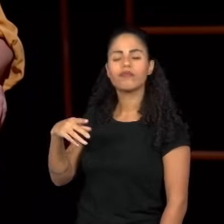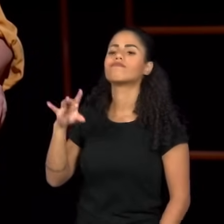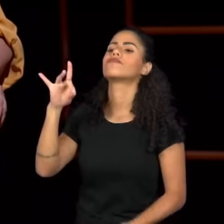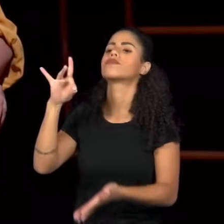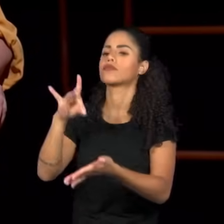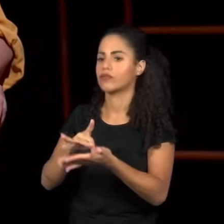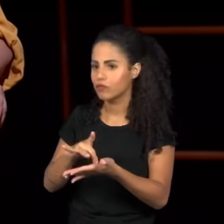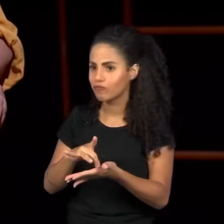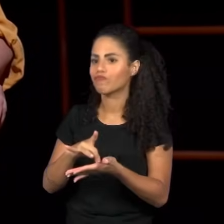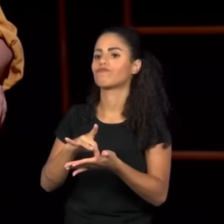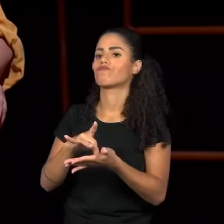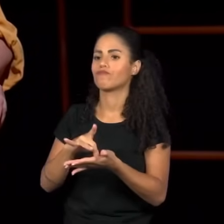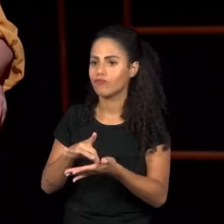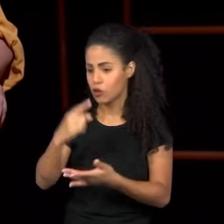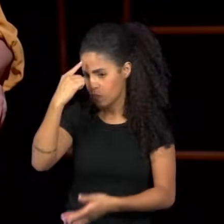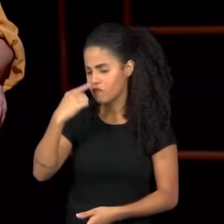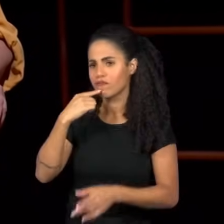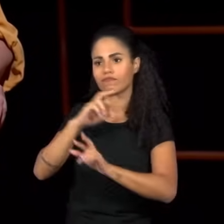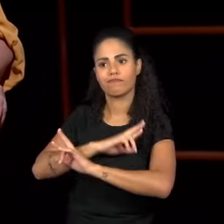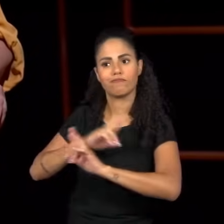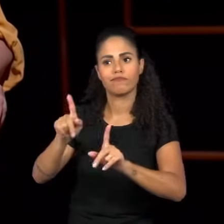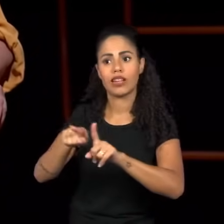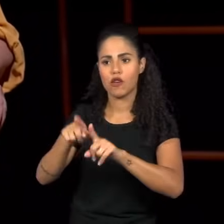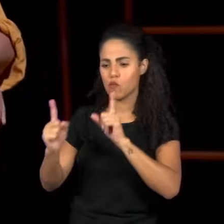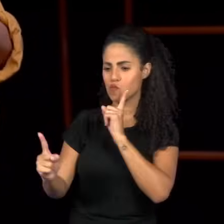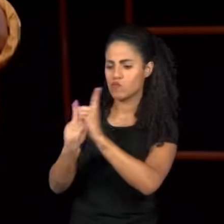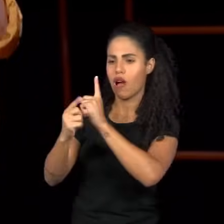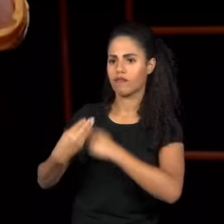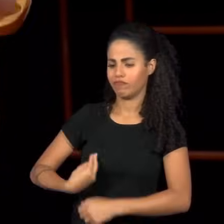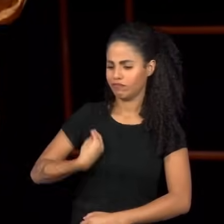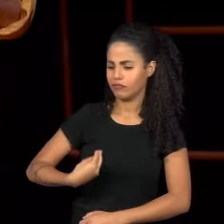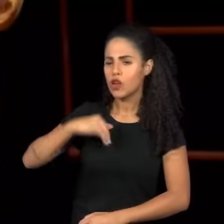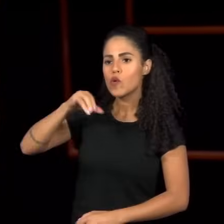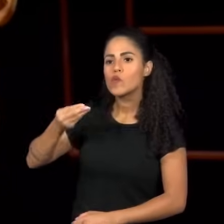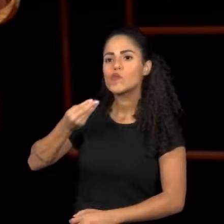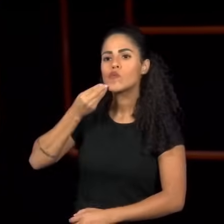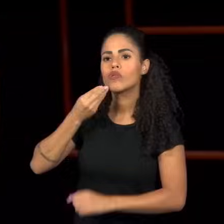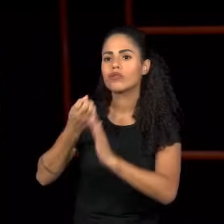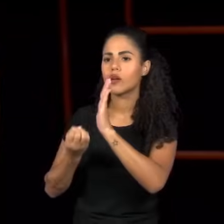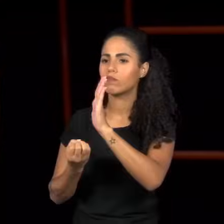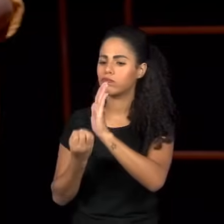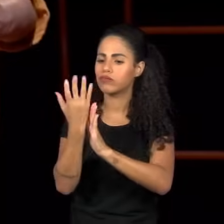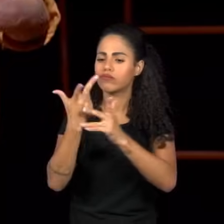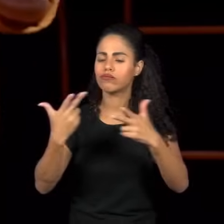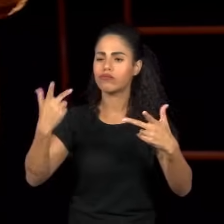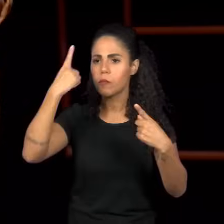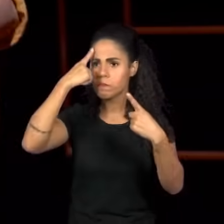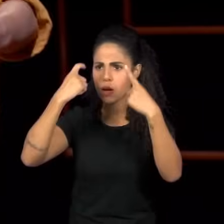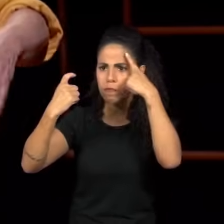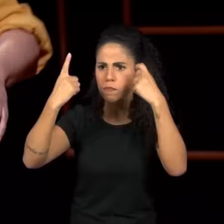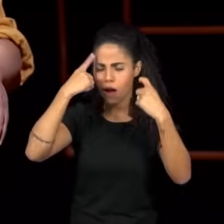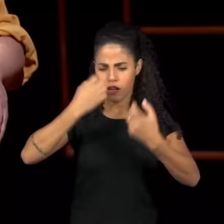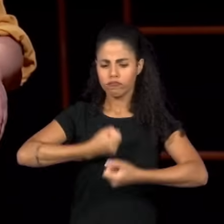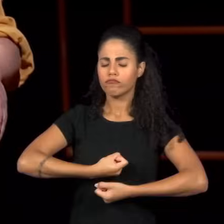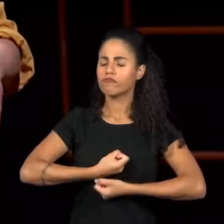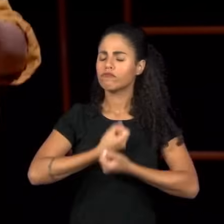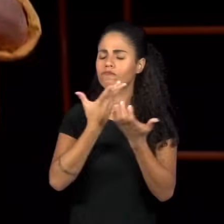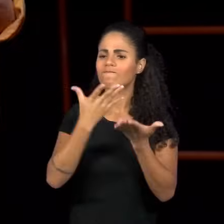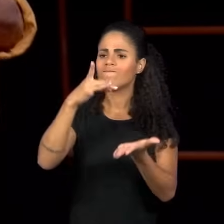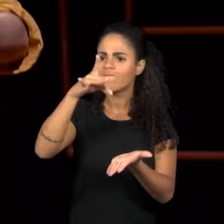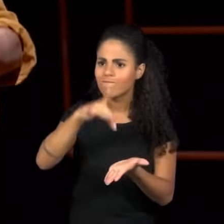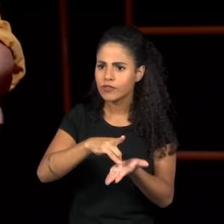encontro. Essas pessoas que eu encontrei na vida e que me deram a oportunidade de me expressar de verdade,